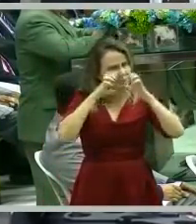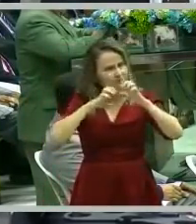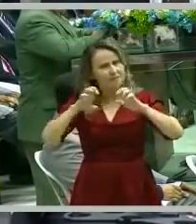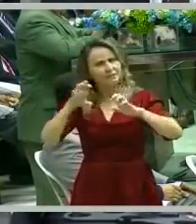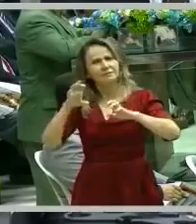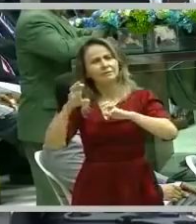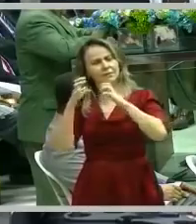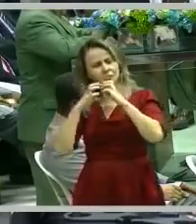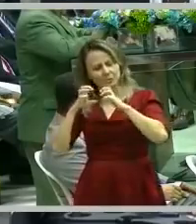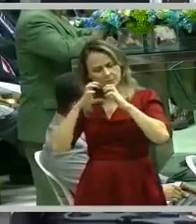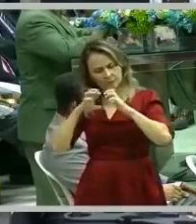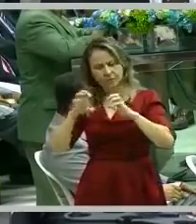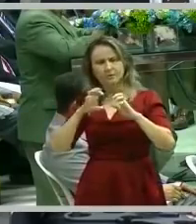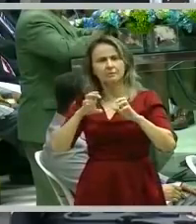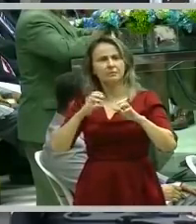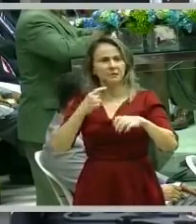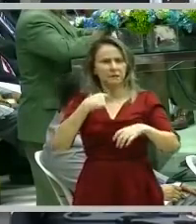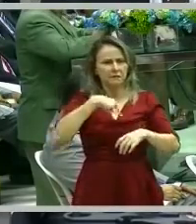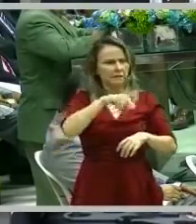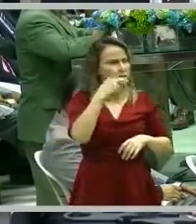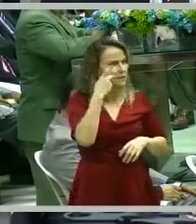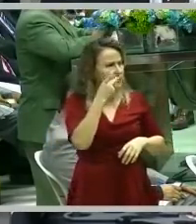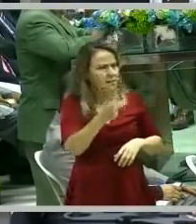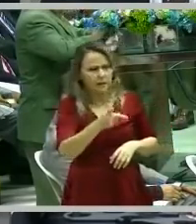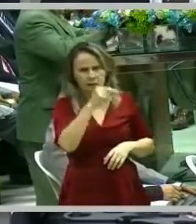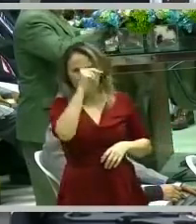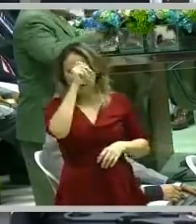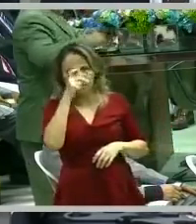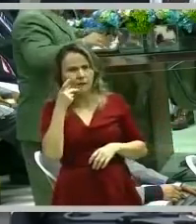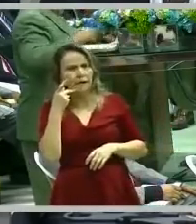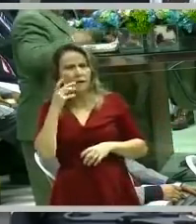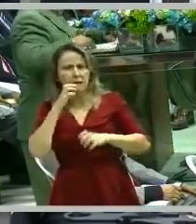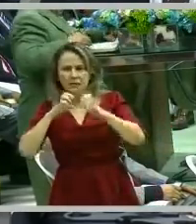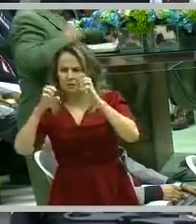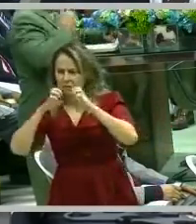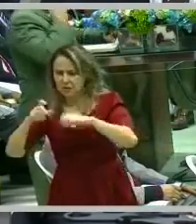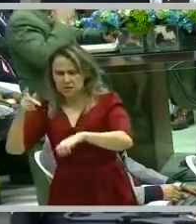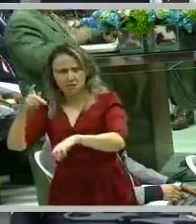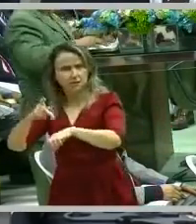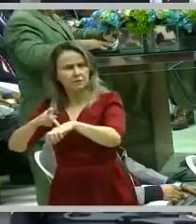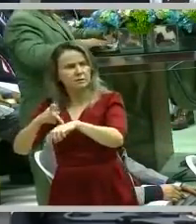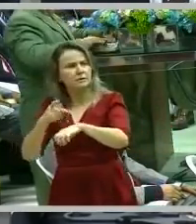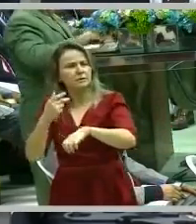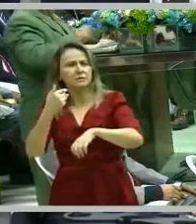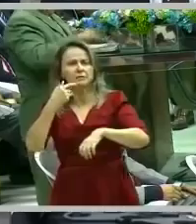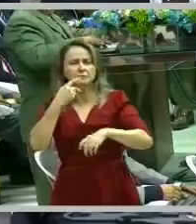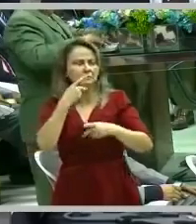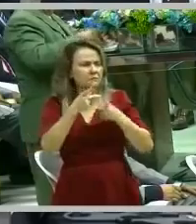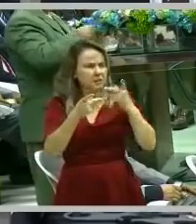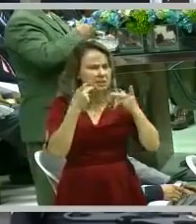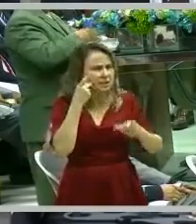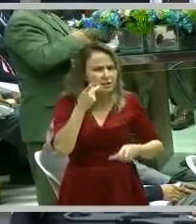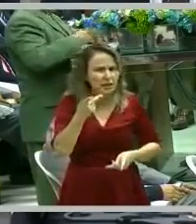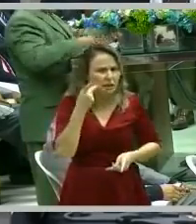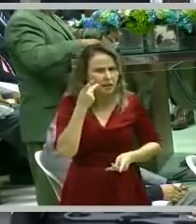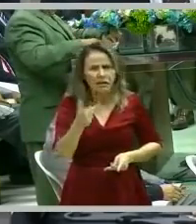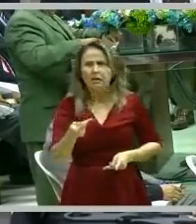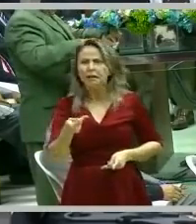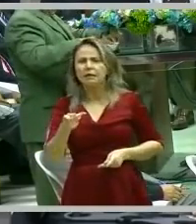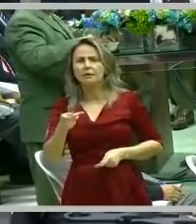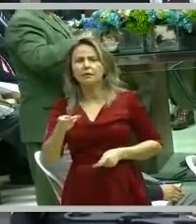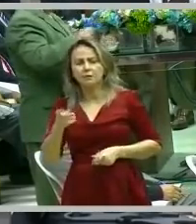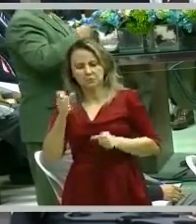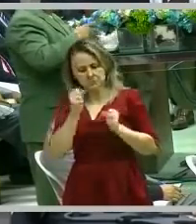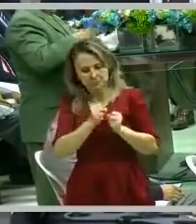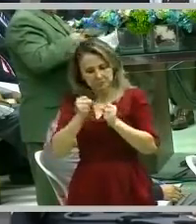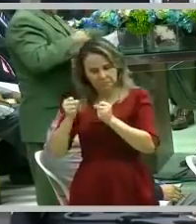almas, crente vai no hospital, crente vai na praça, crente vai na vizinhança, crente vai na casa do parente, crente recebe poder